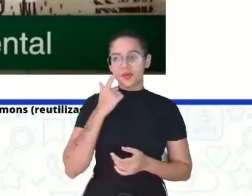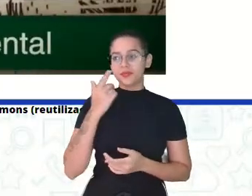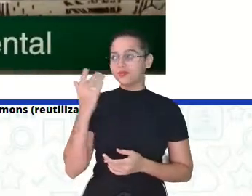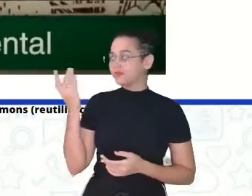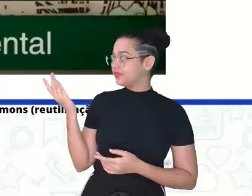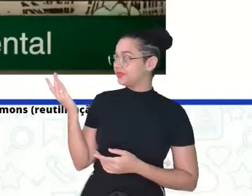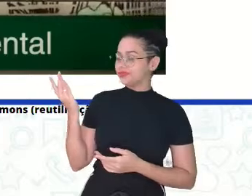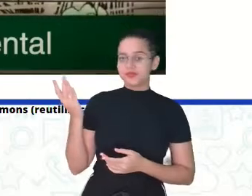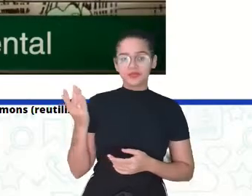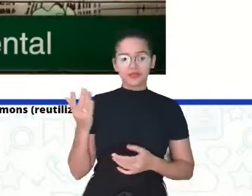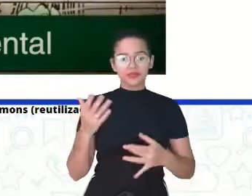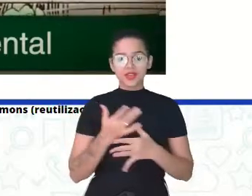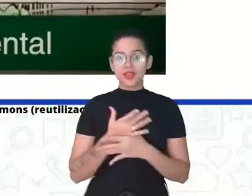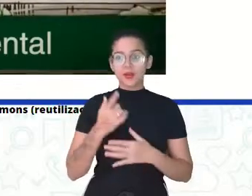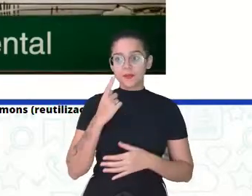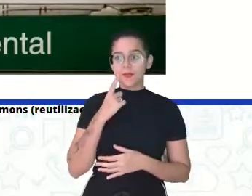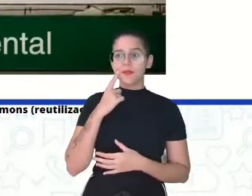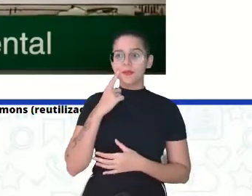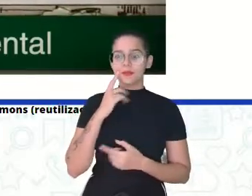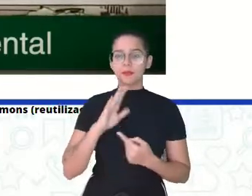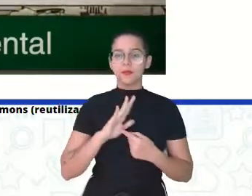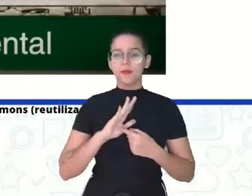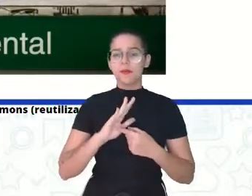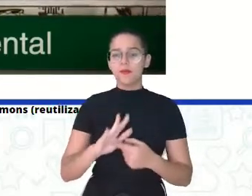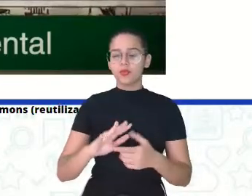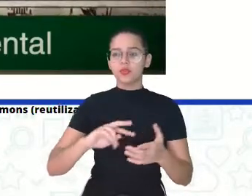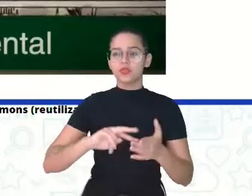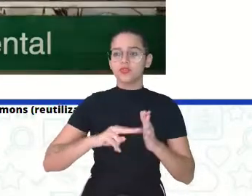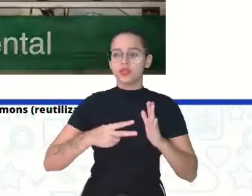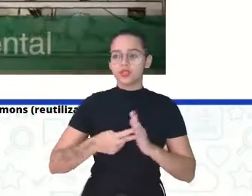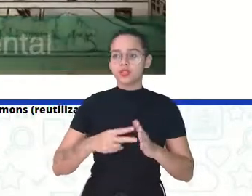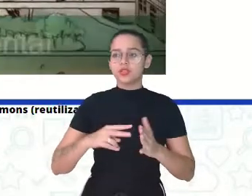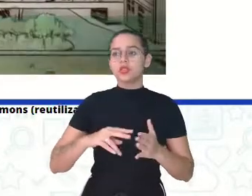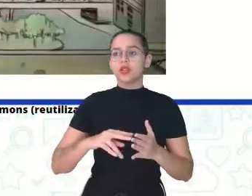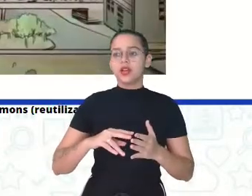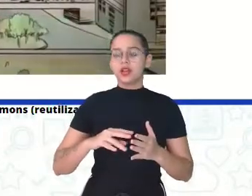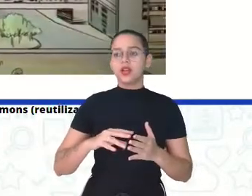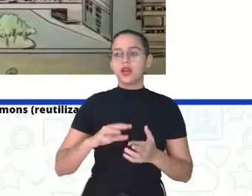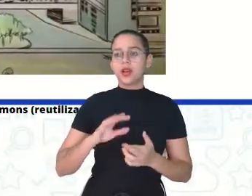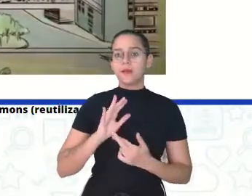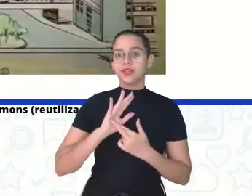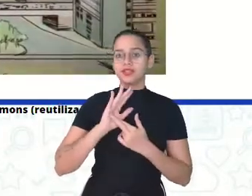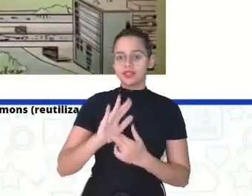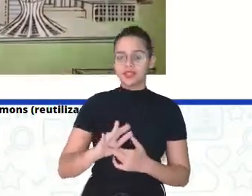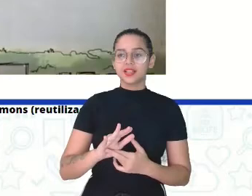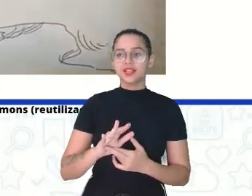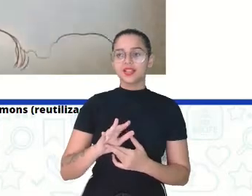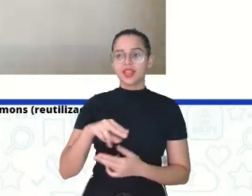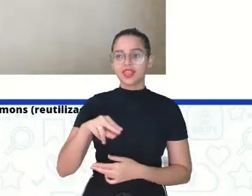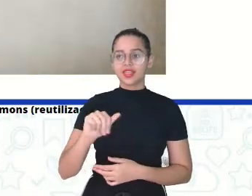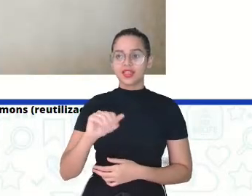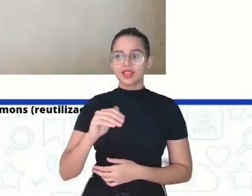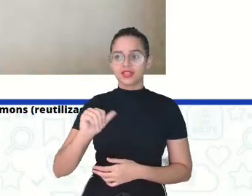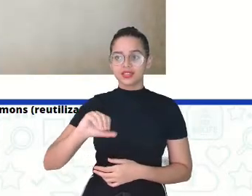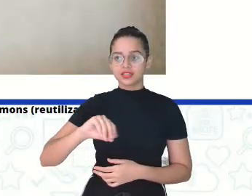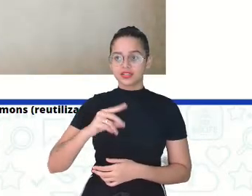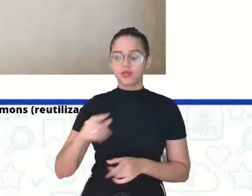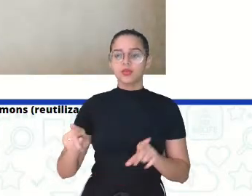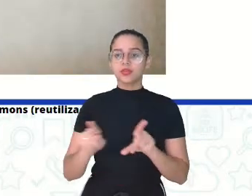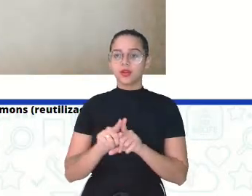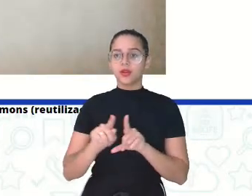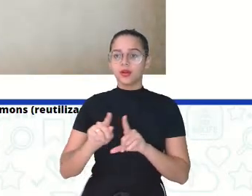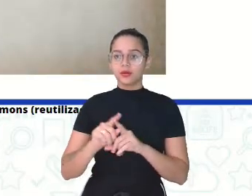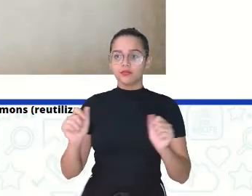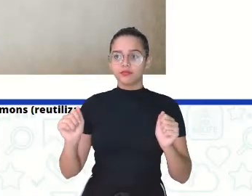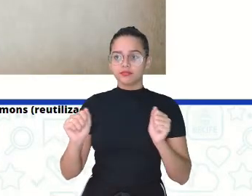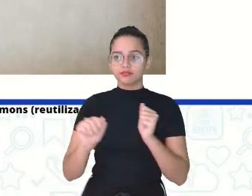pensada expressa uma dimensão simbólica que representa a nação e a coletividade. No eixo curvo, as